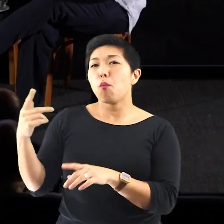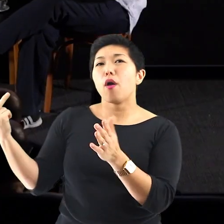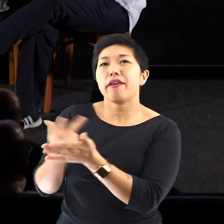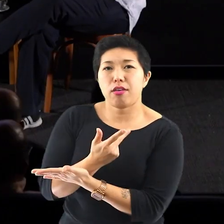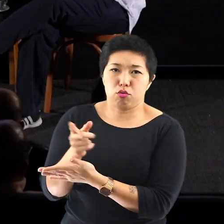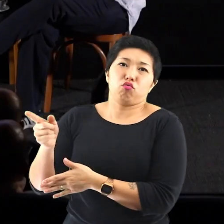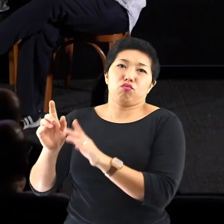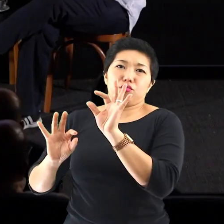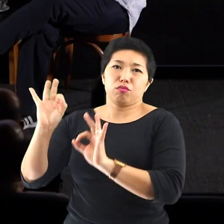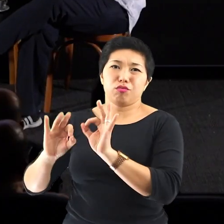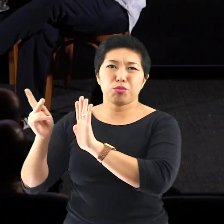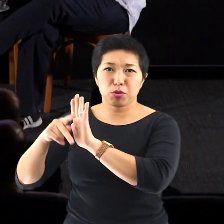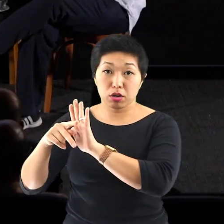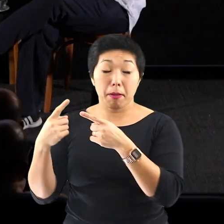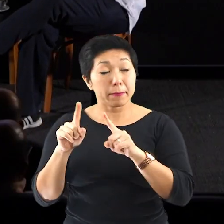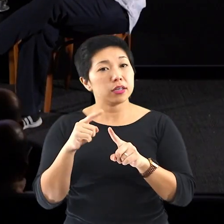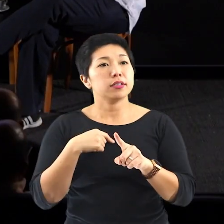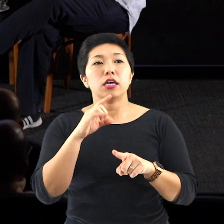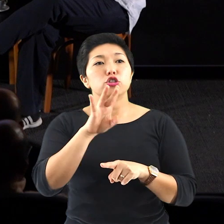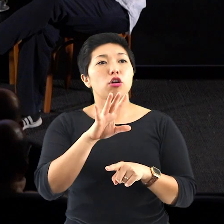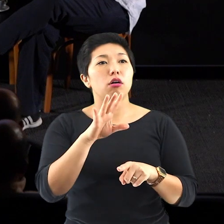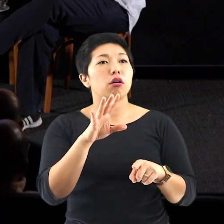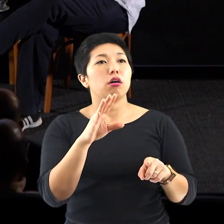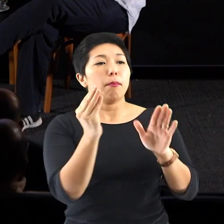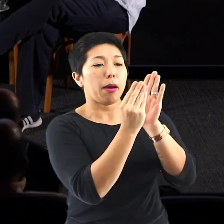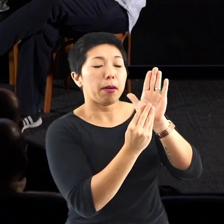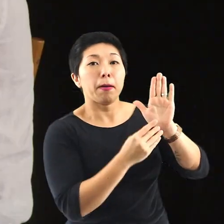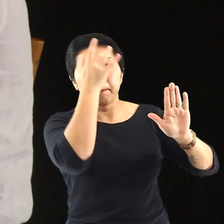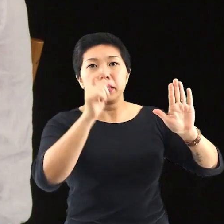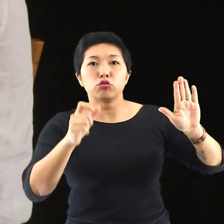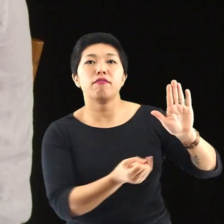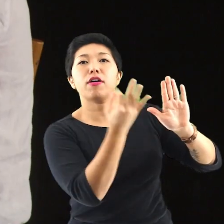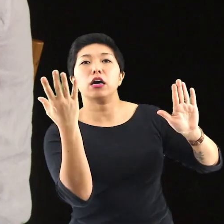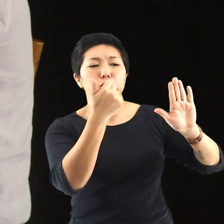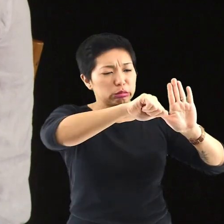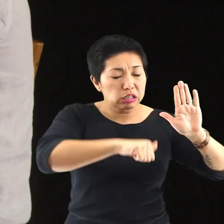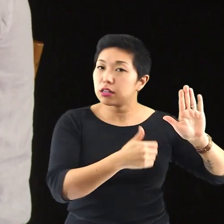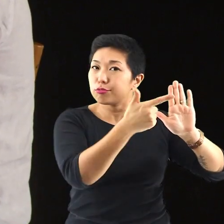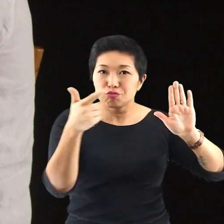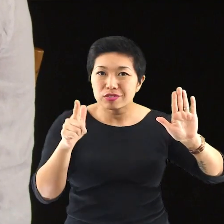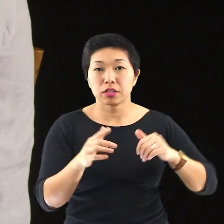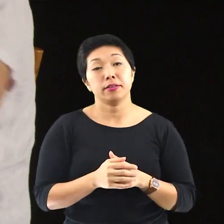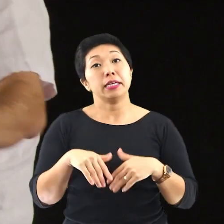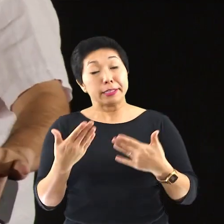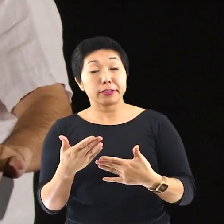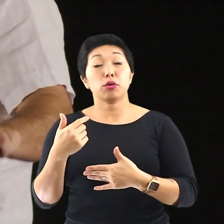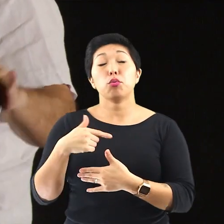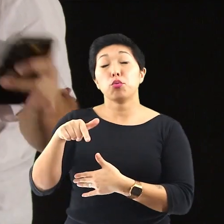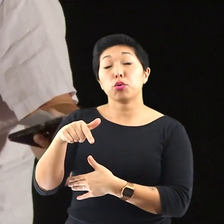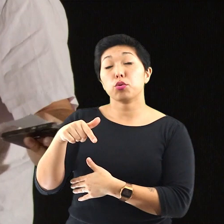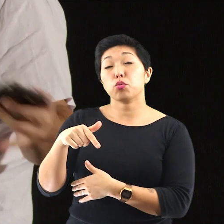que é incluir a todos sem essas etapas de priorização. E esse estudo que o Suplicy citou, da Jane Family Institute, em